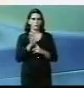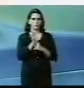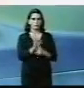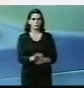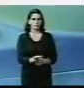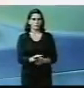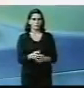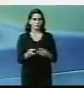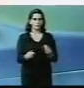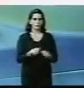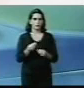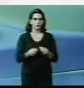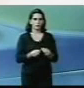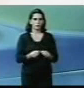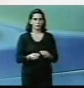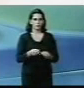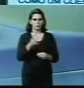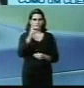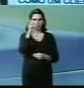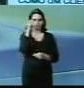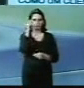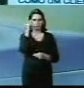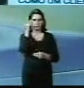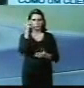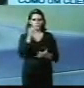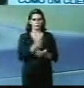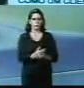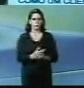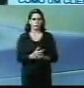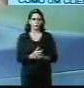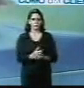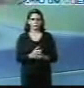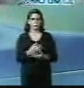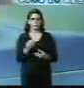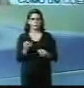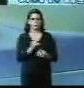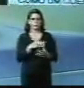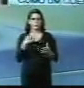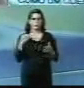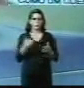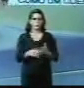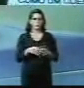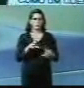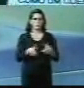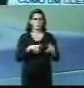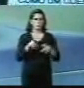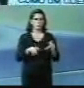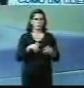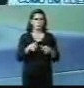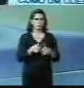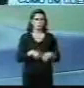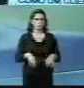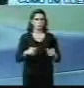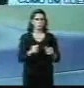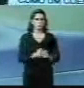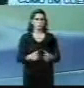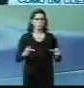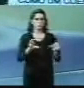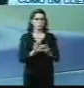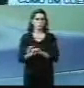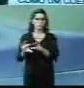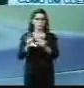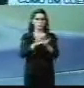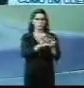servidor como um cliente. Ou seja, é como se todas as requisições de todos os computadores que compõem uma rede, elas